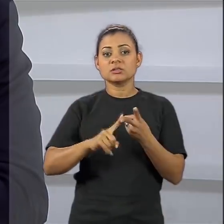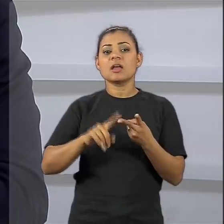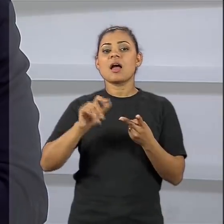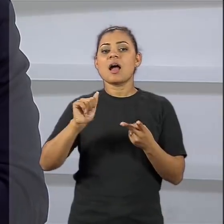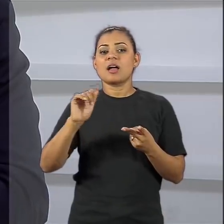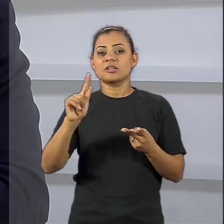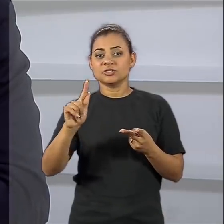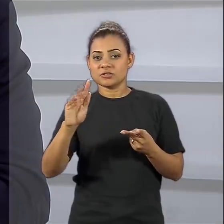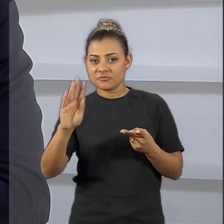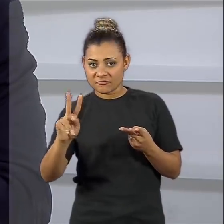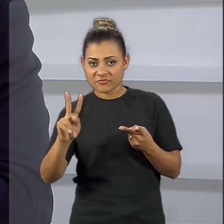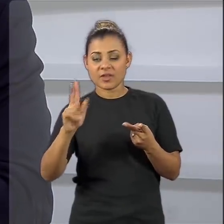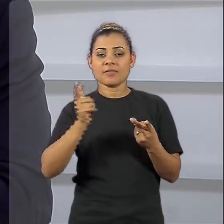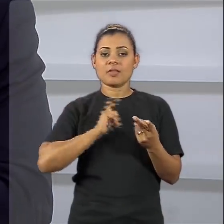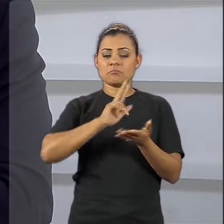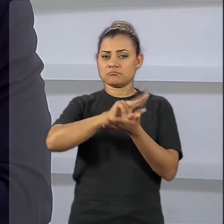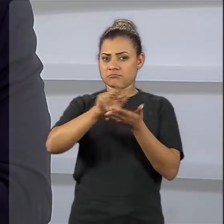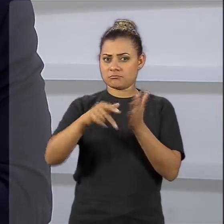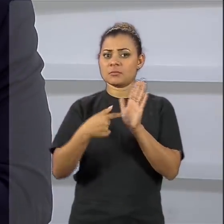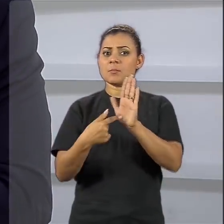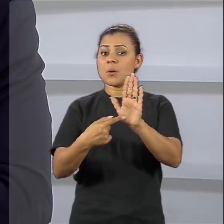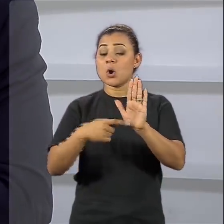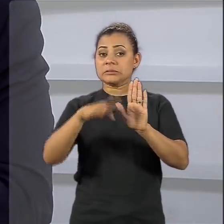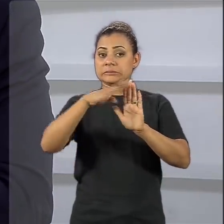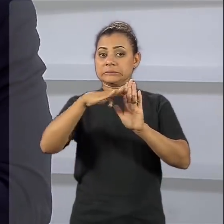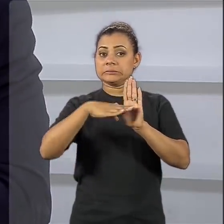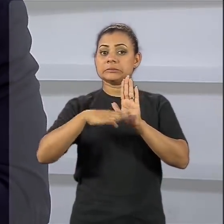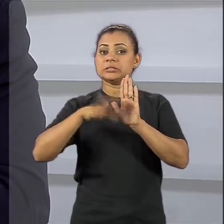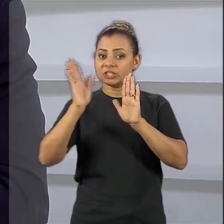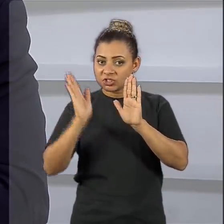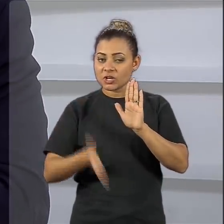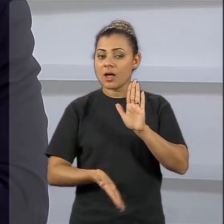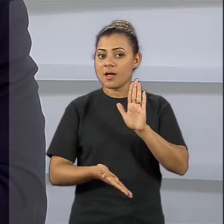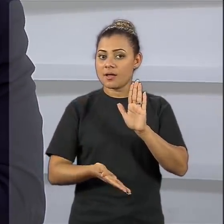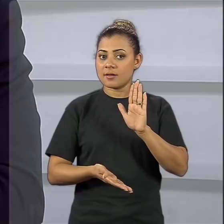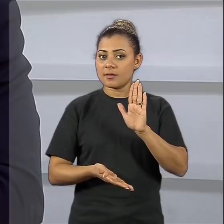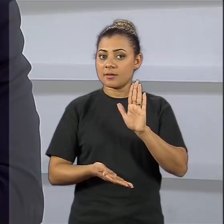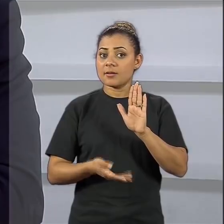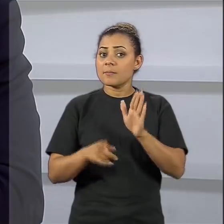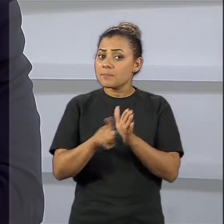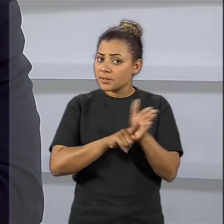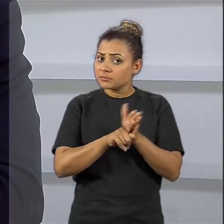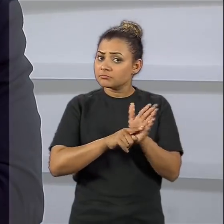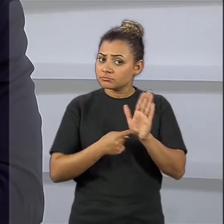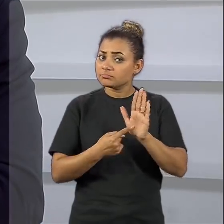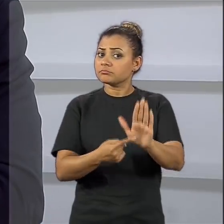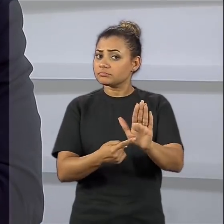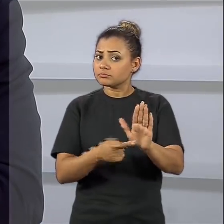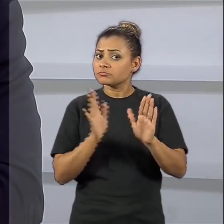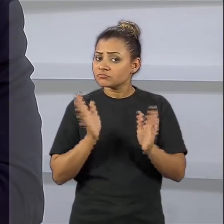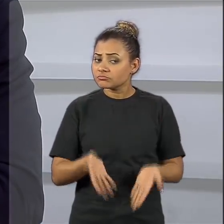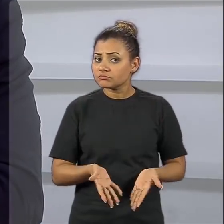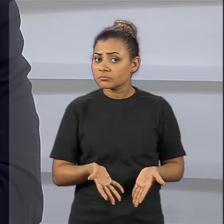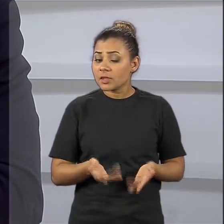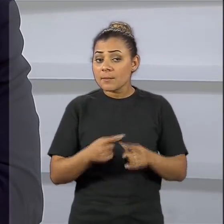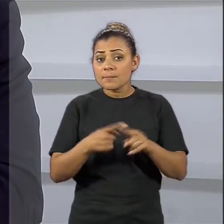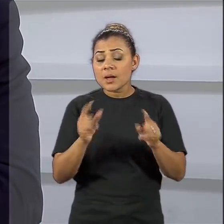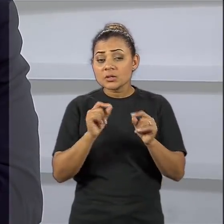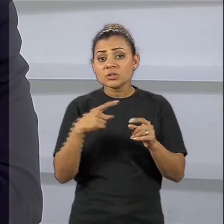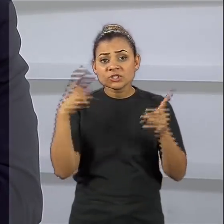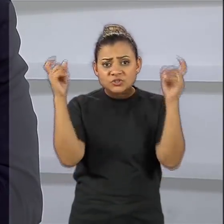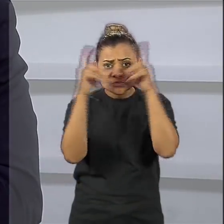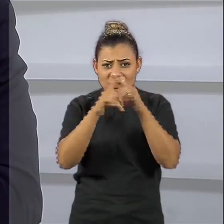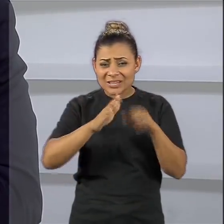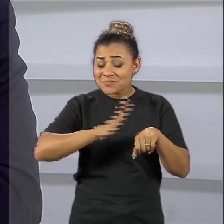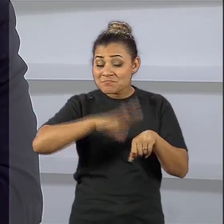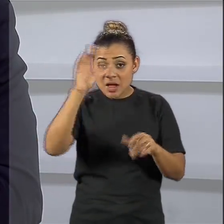que mostra exatamente isso, né? Um bom antecipador. E eu acredito que, por conta disso, a dificuldade maior do PT não vai